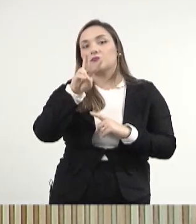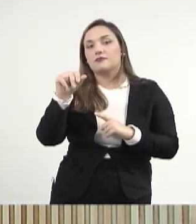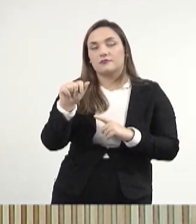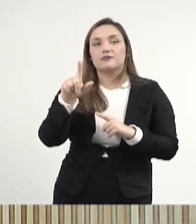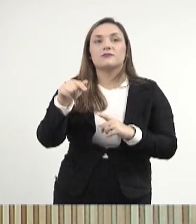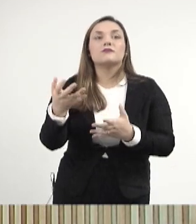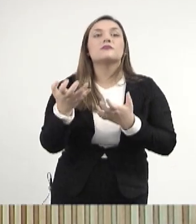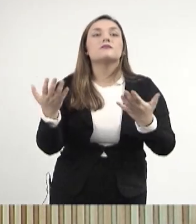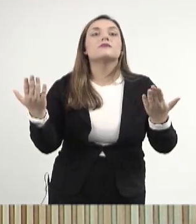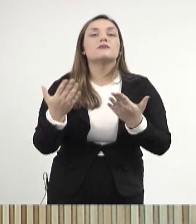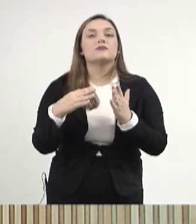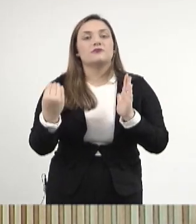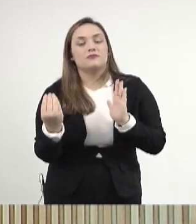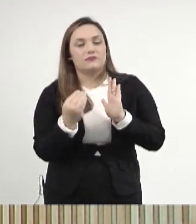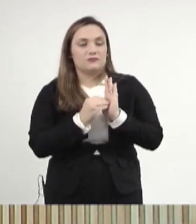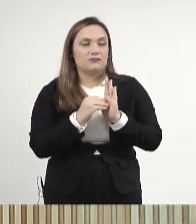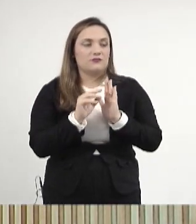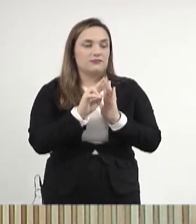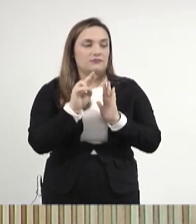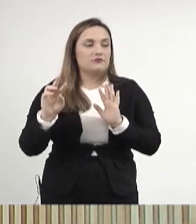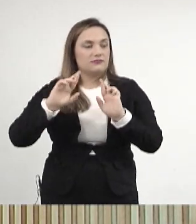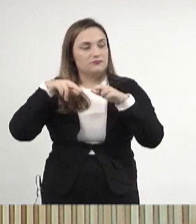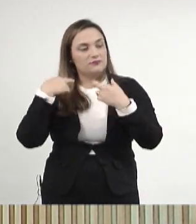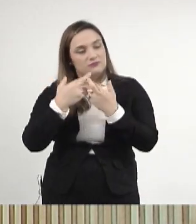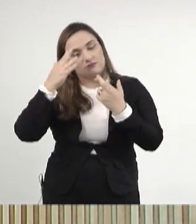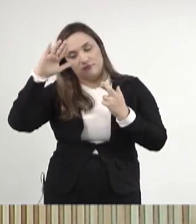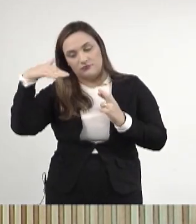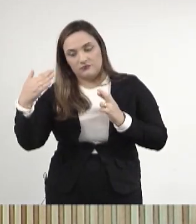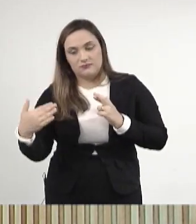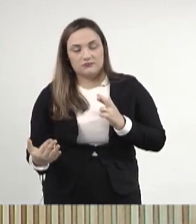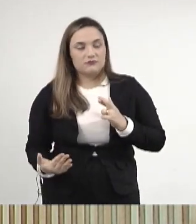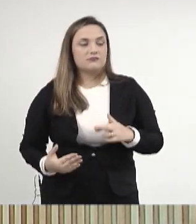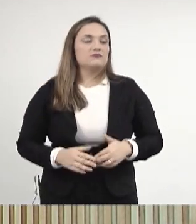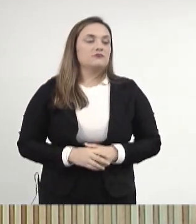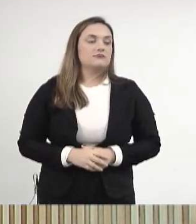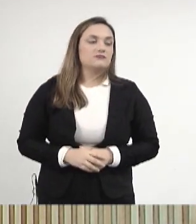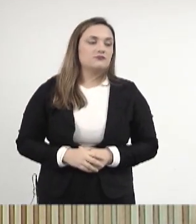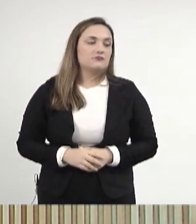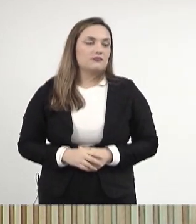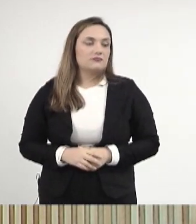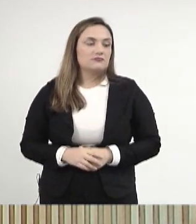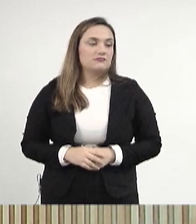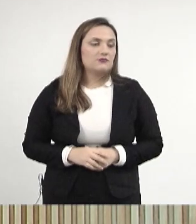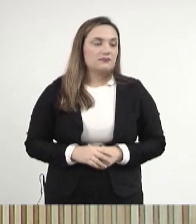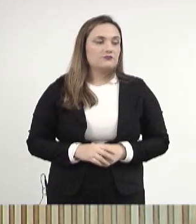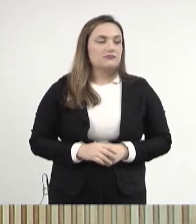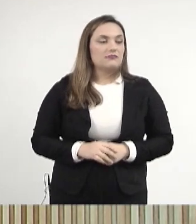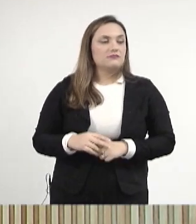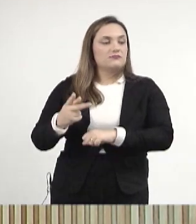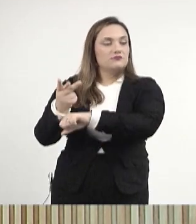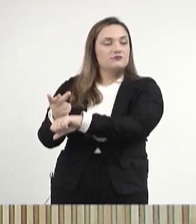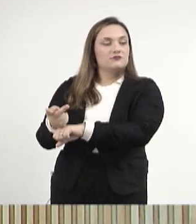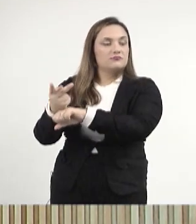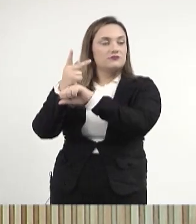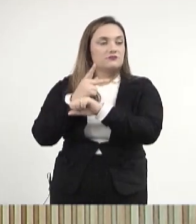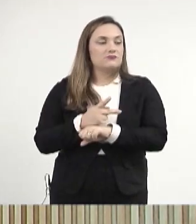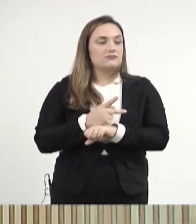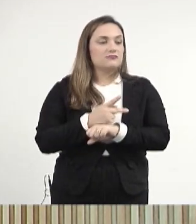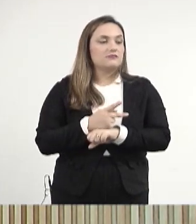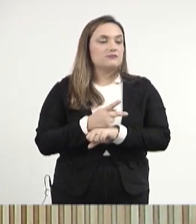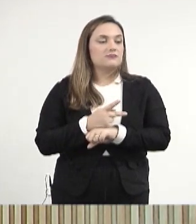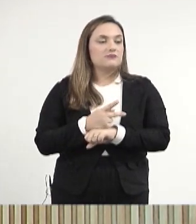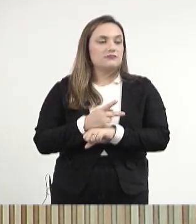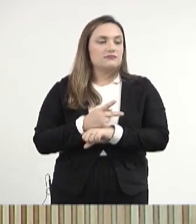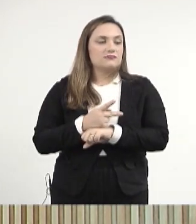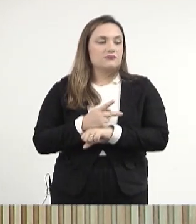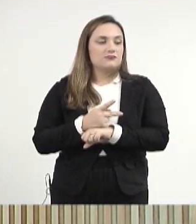também esse nome sul-mato-grossense para esse troféu, que agora então passa a se chamar Troféu do